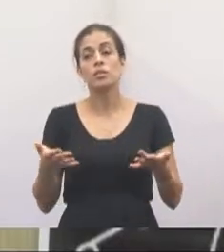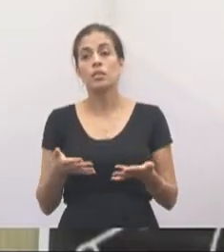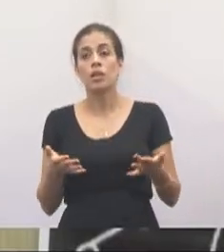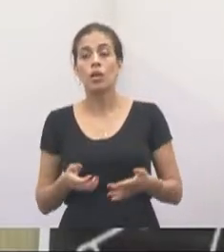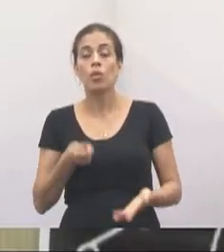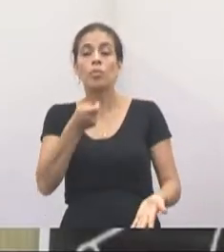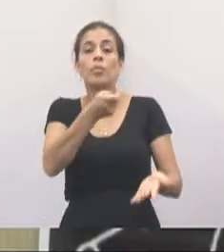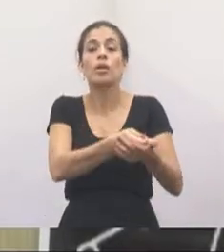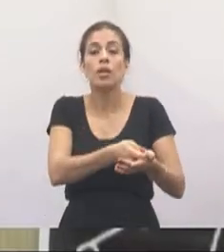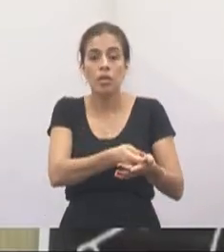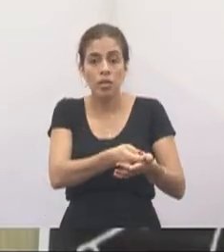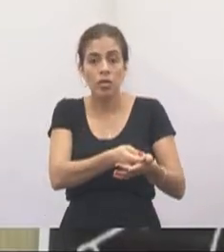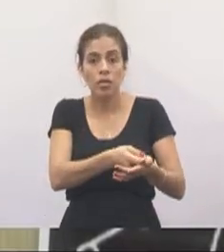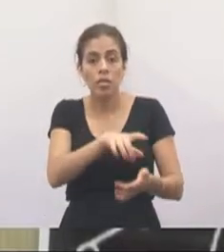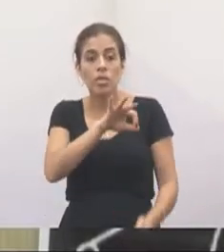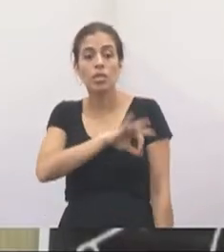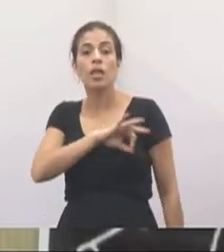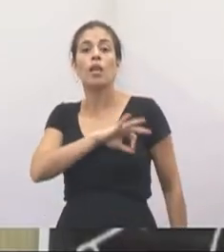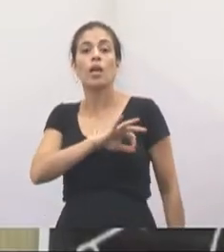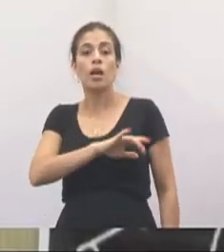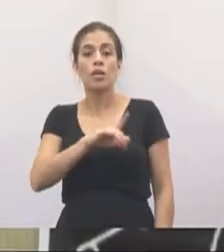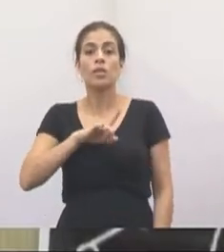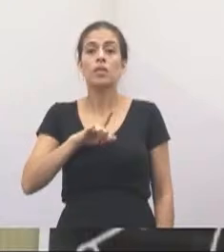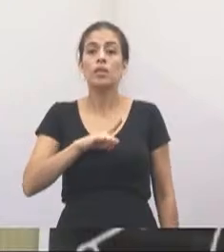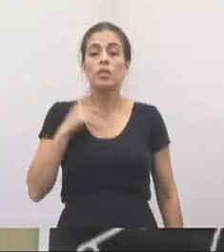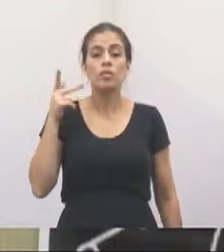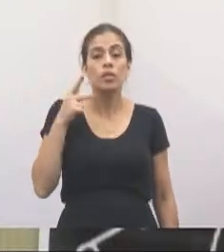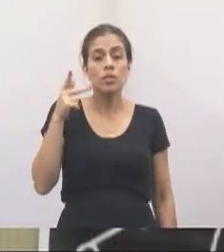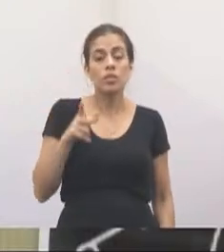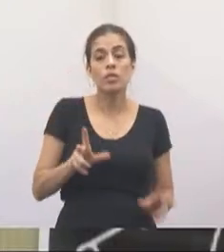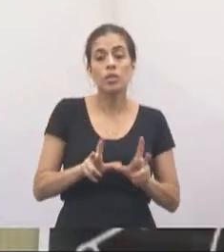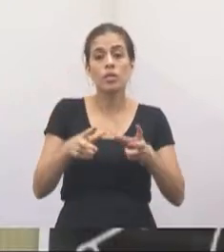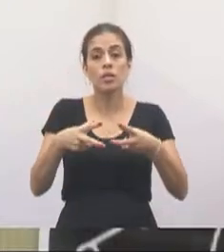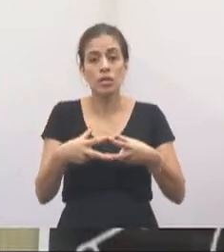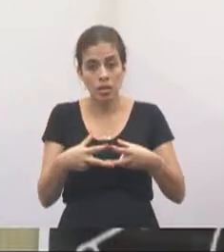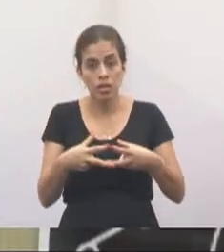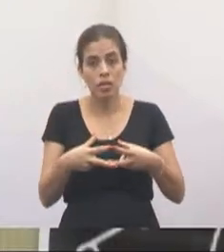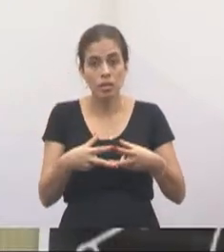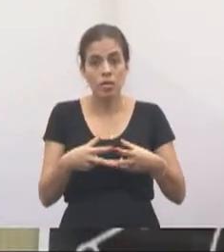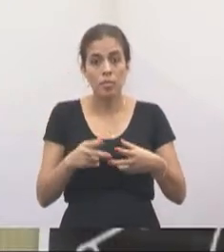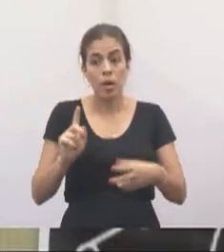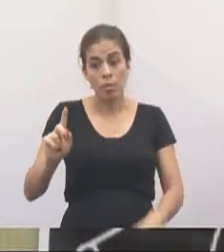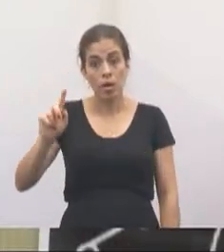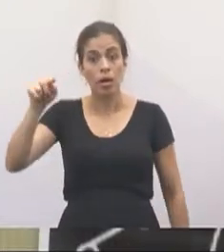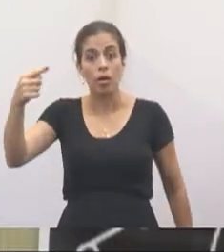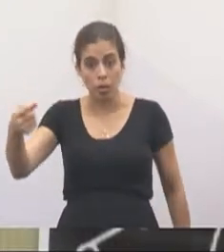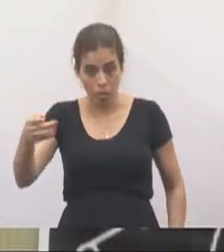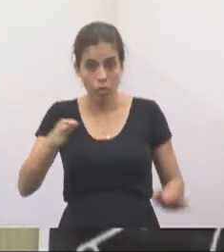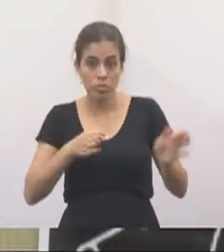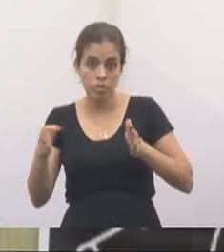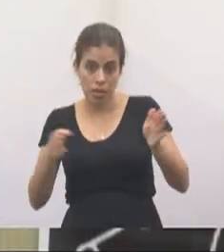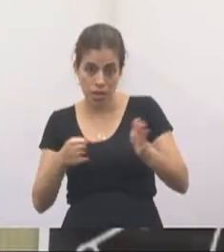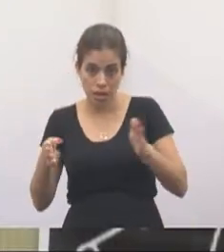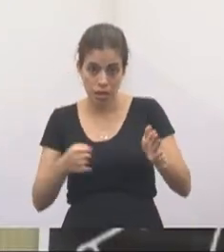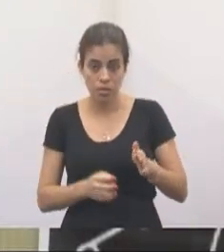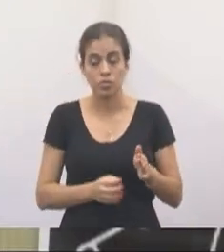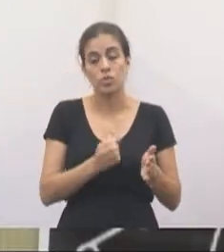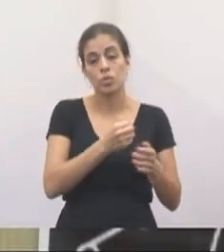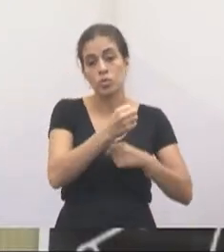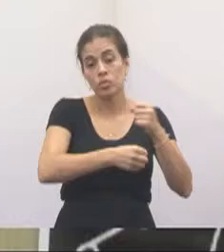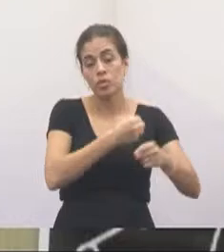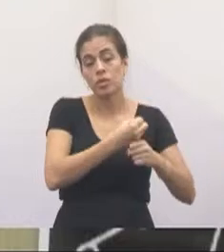obrigatoriedade da fixação do subsídio dos vereadores da câmara municipal de Jacareí para a próxima legislatura dos anos de